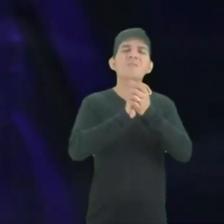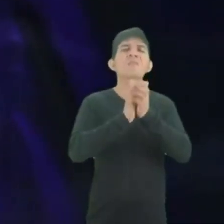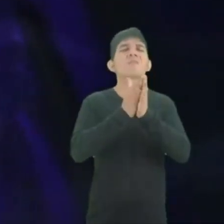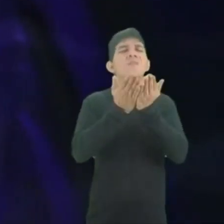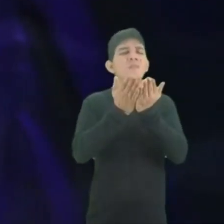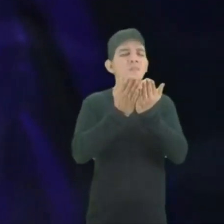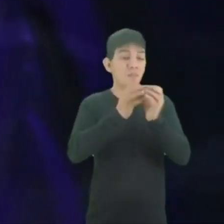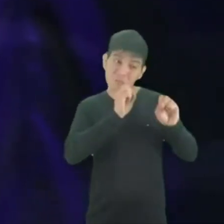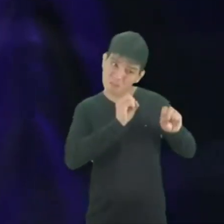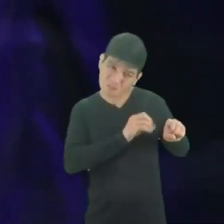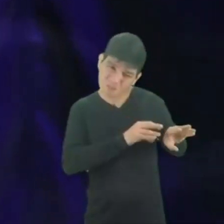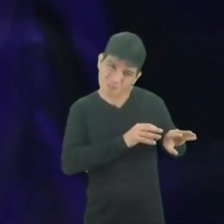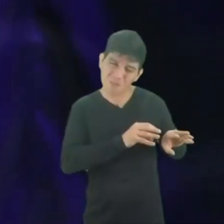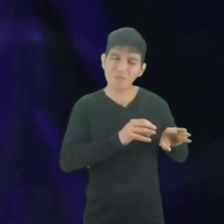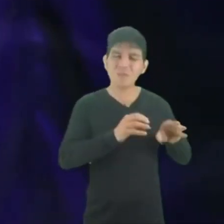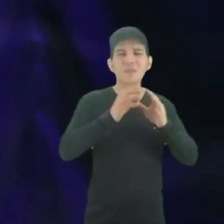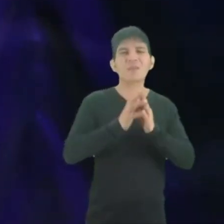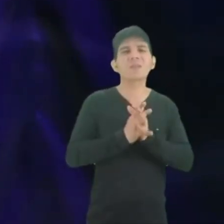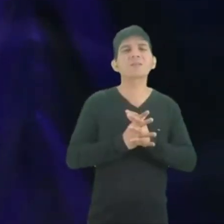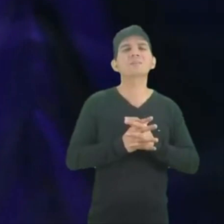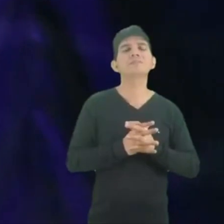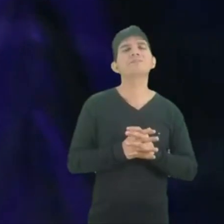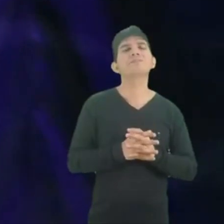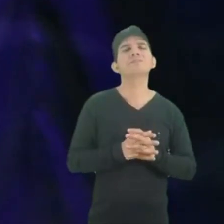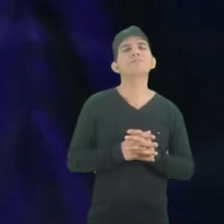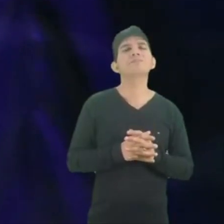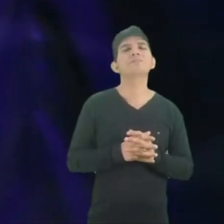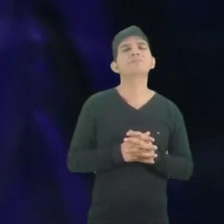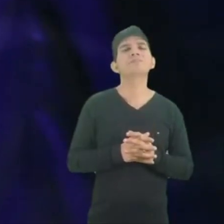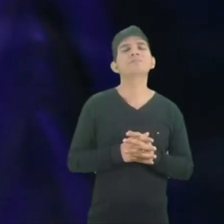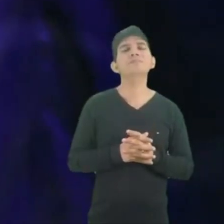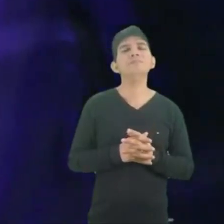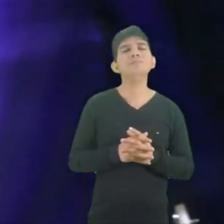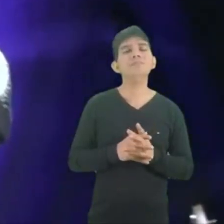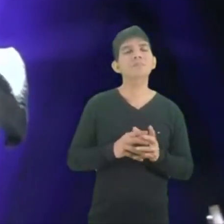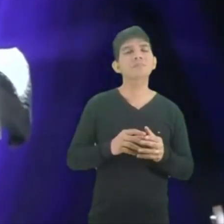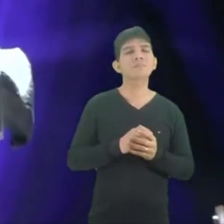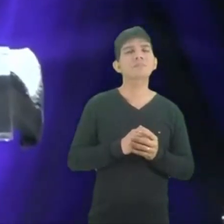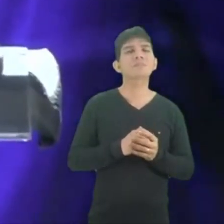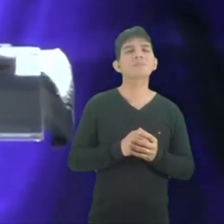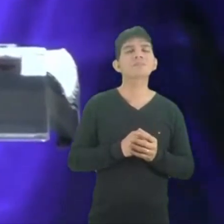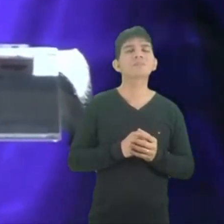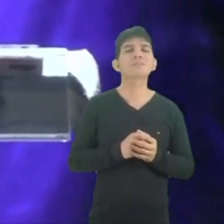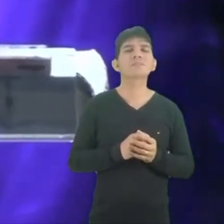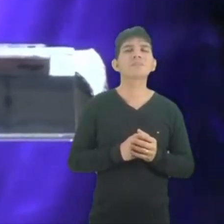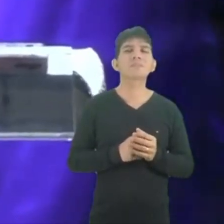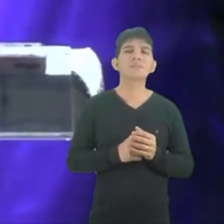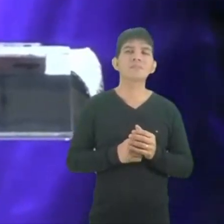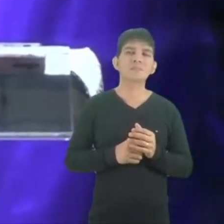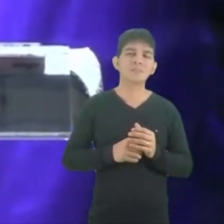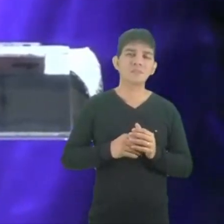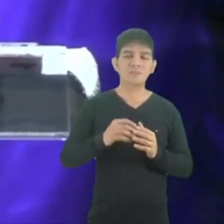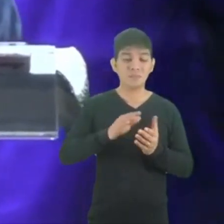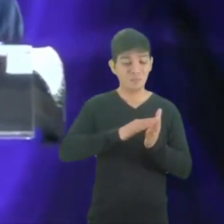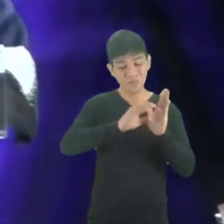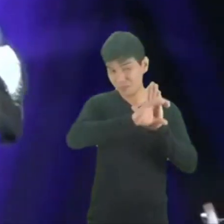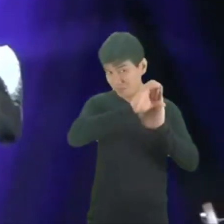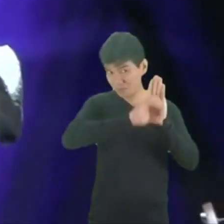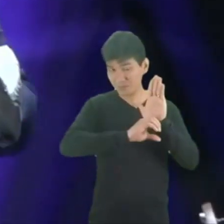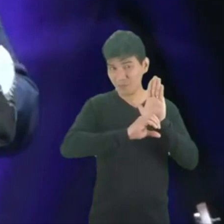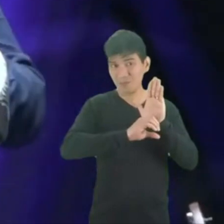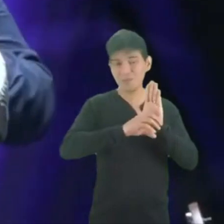ensinou. Existem pelo menos 5 razões, eu consegui identificar, através desse texto